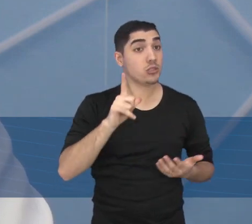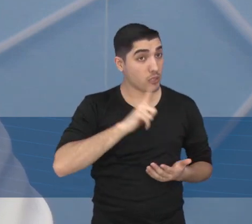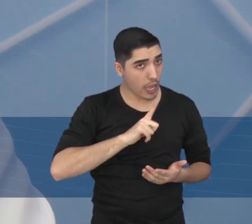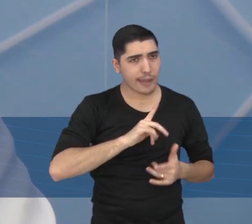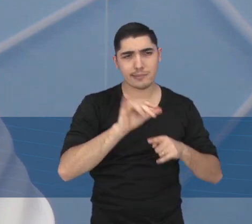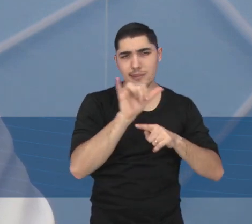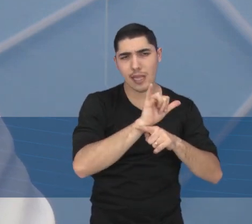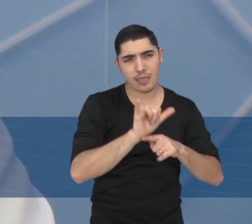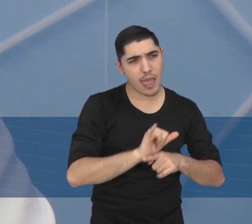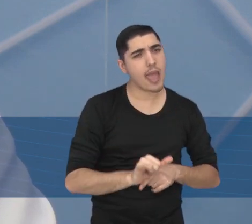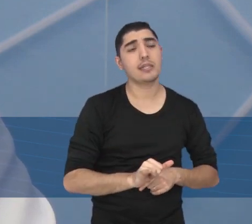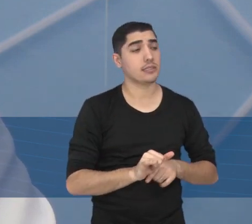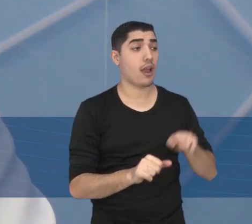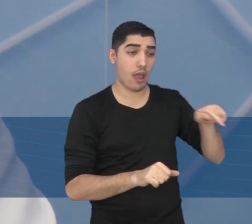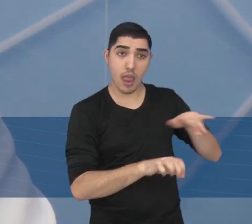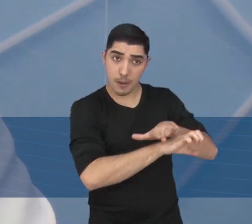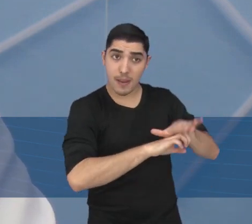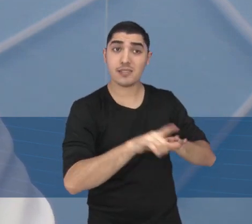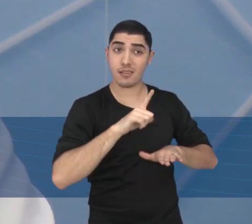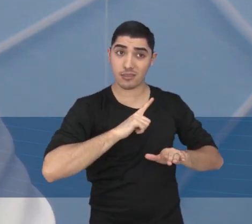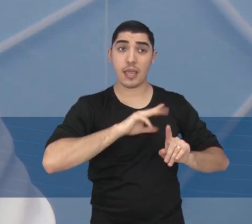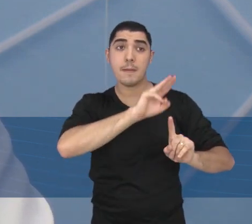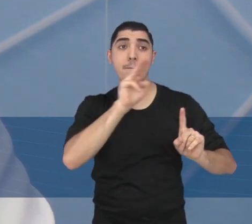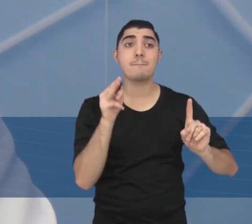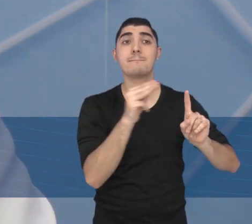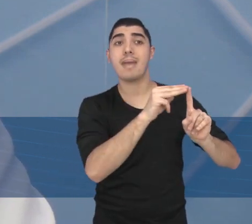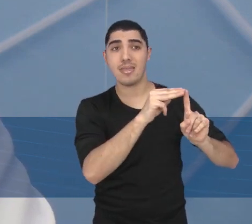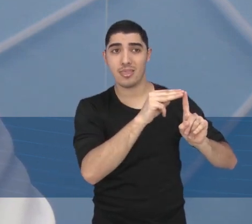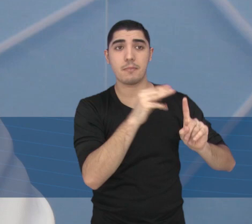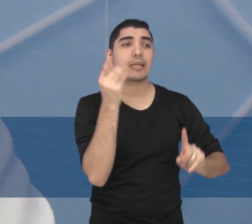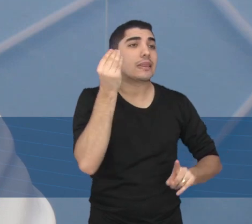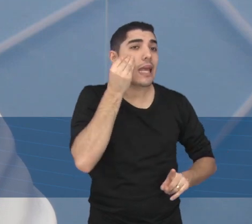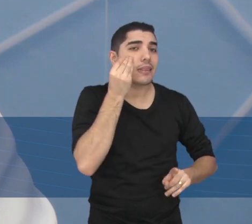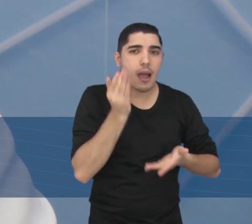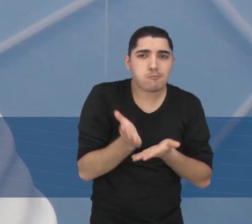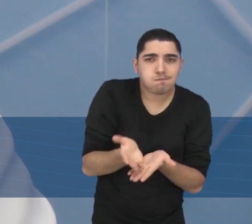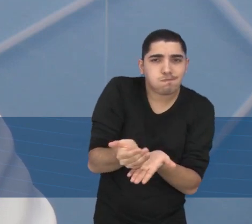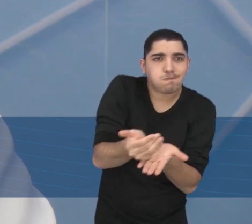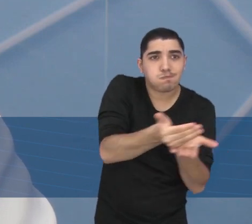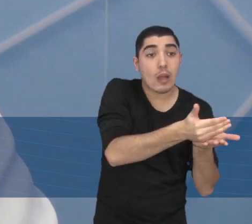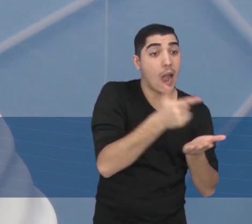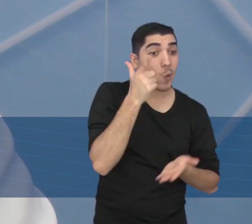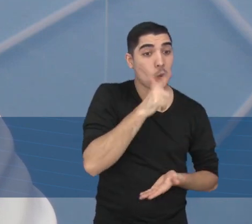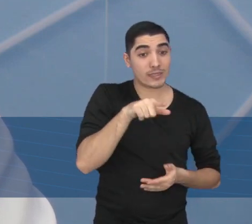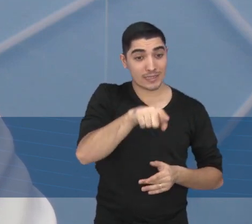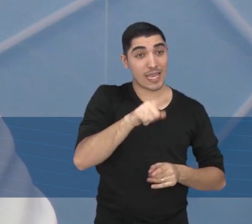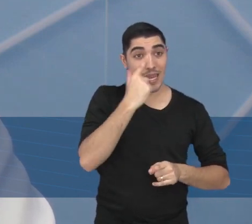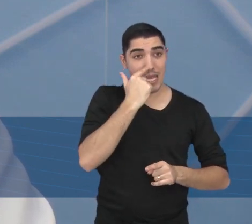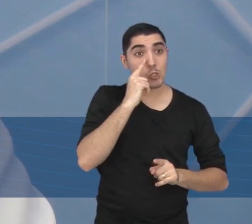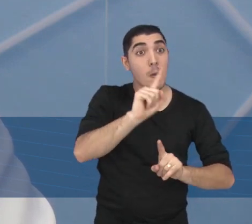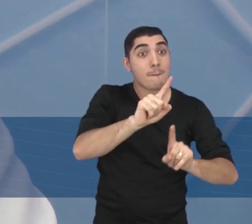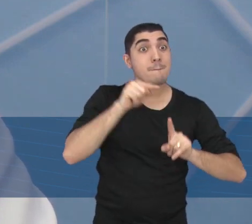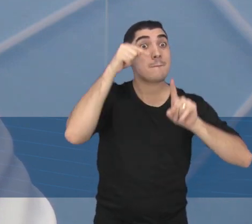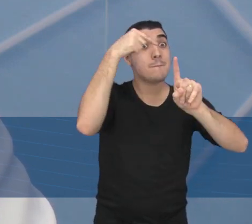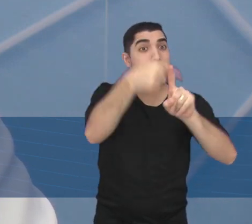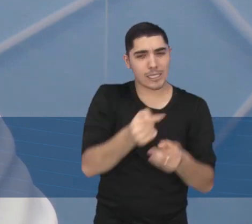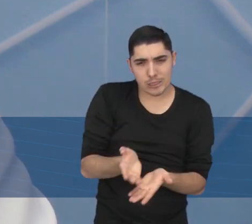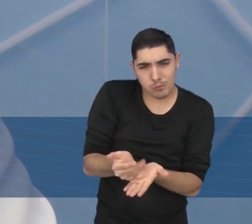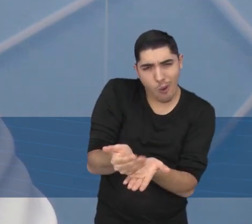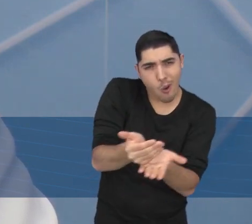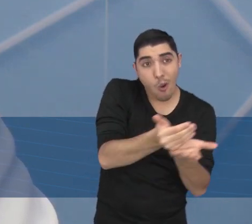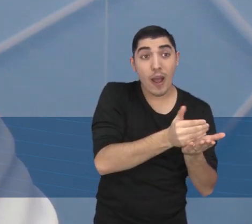existem metas que essas empresas precisam demonstrar, né, de um aumento desse material sendo coletado ano a